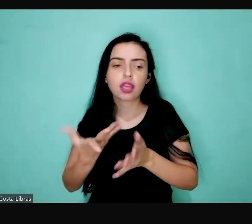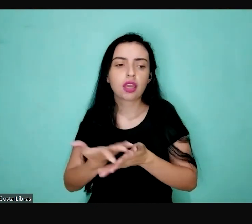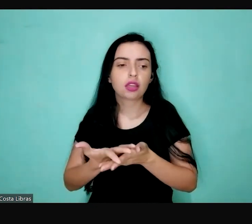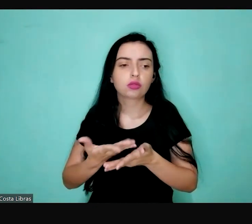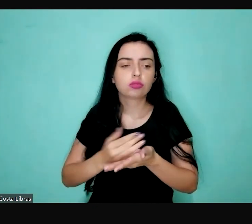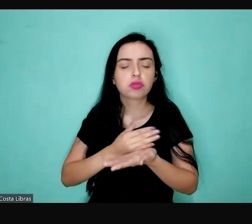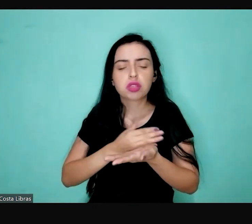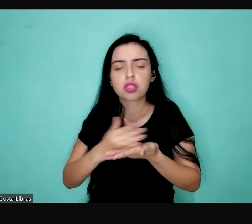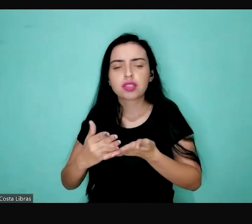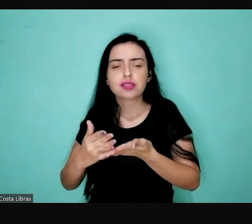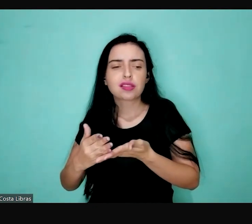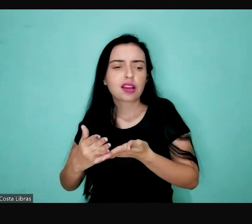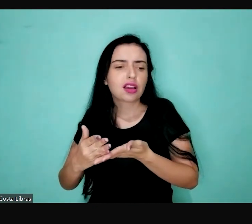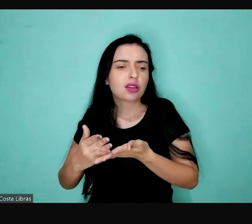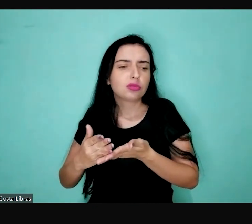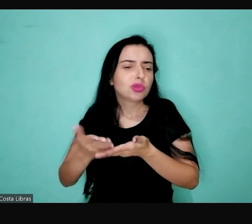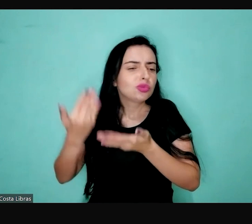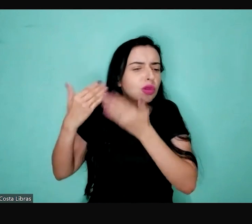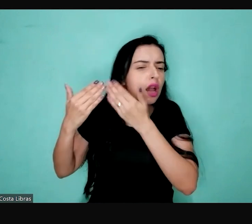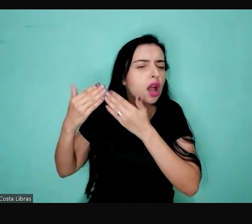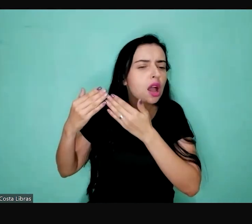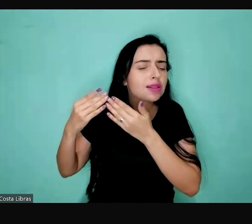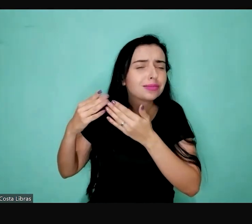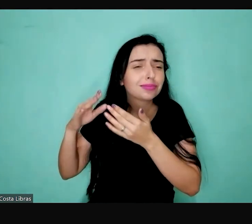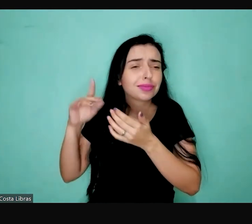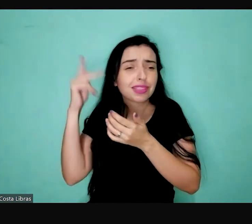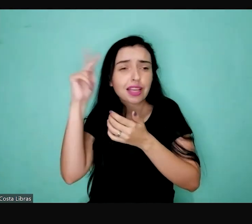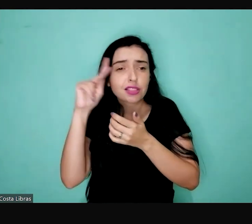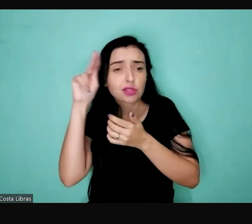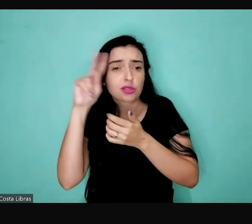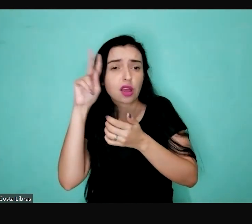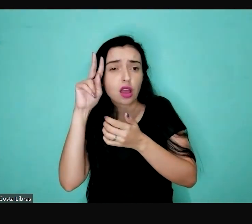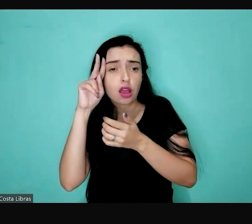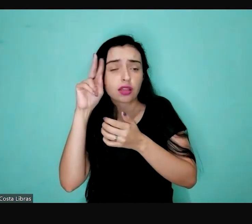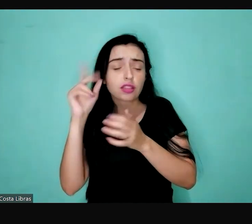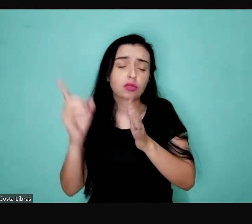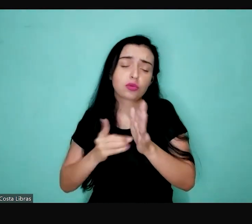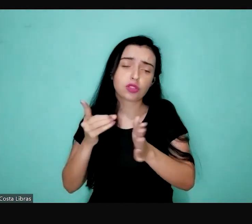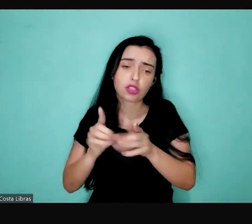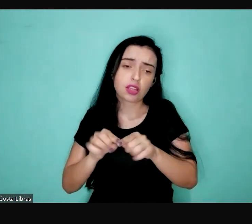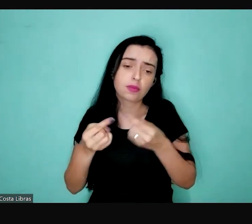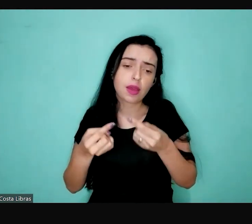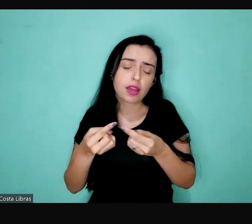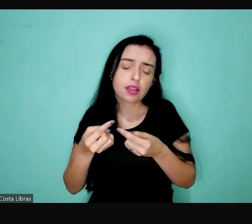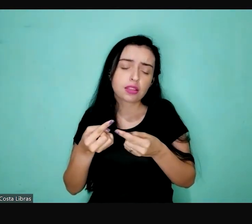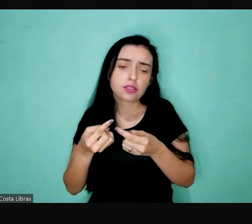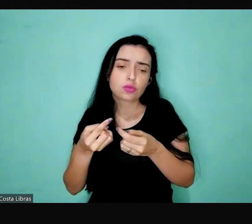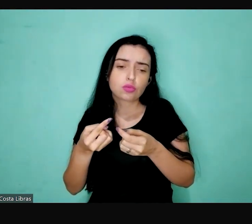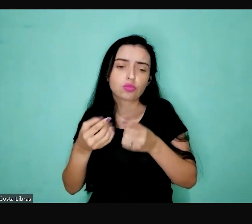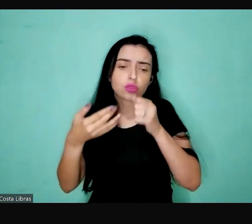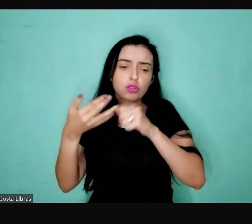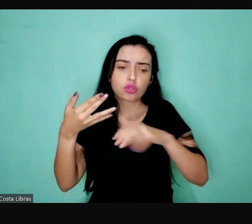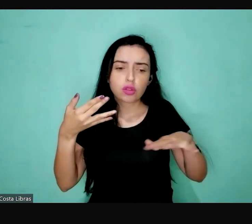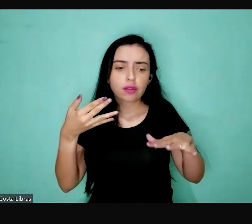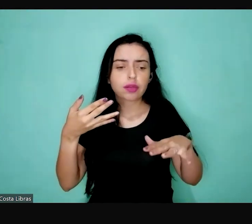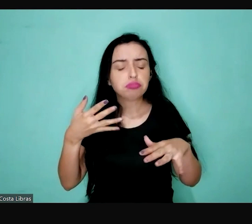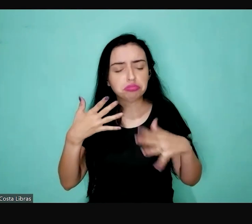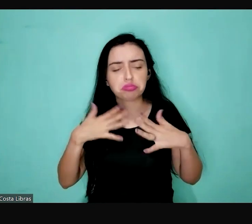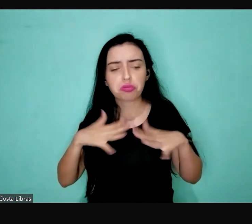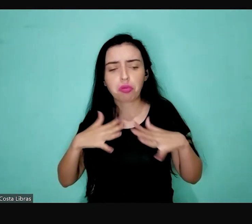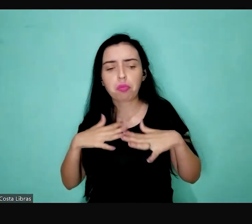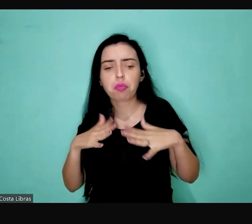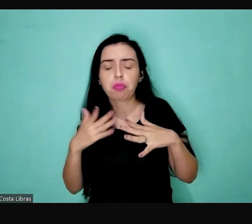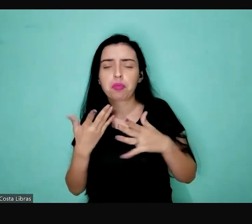da nossa história judicial, né? Mas como uma jurisprudência persuasiva, como